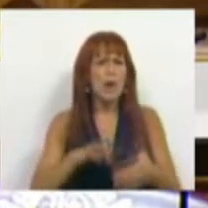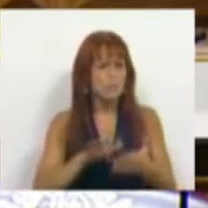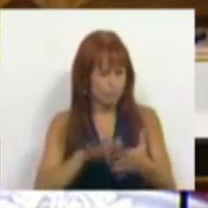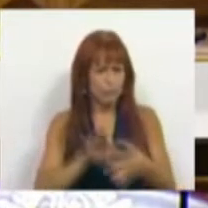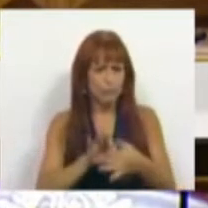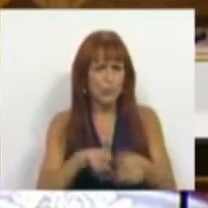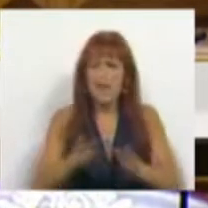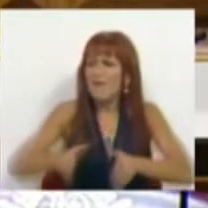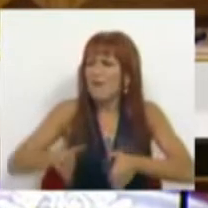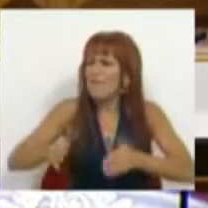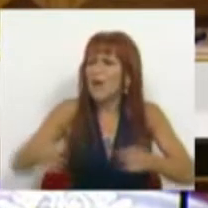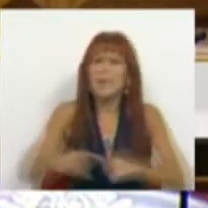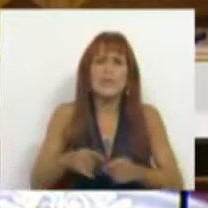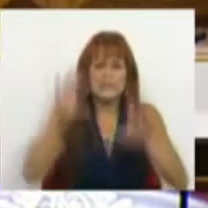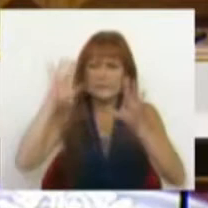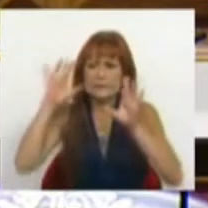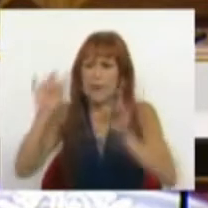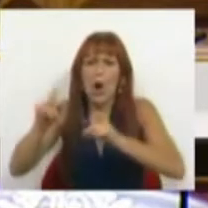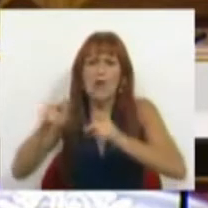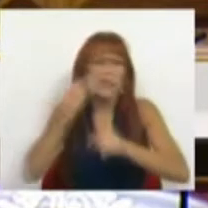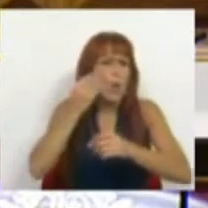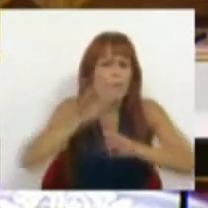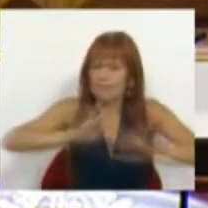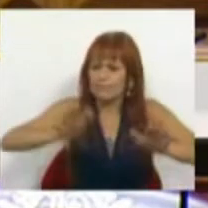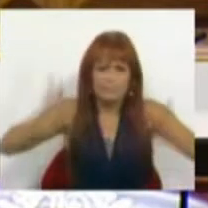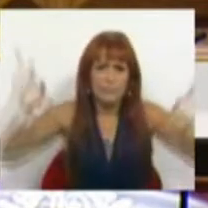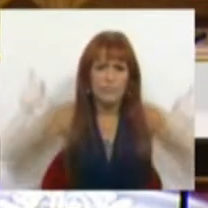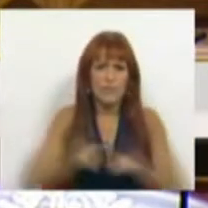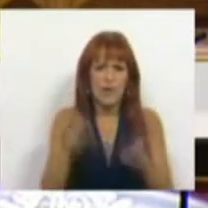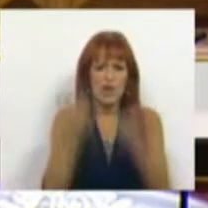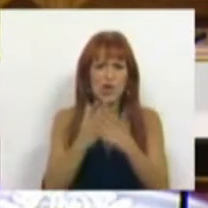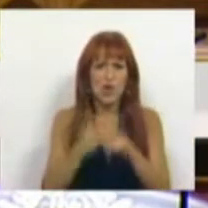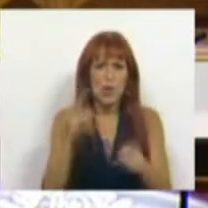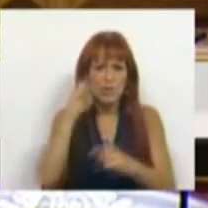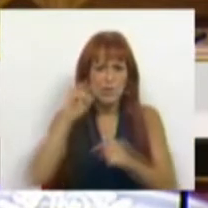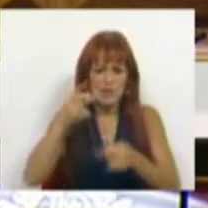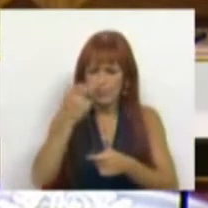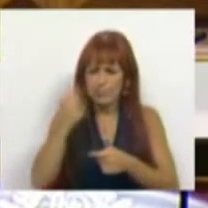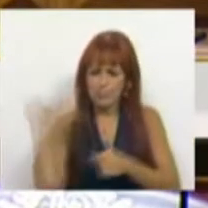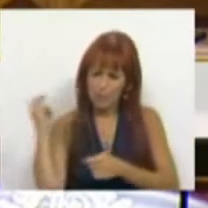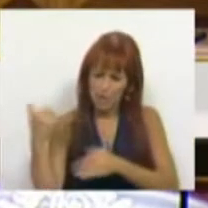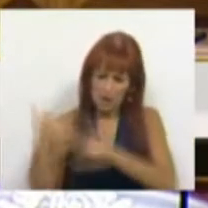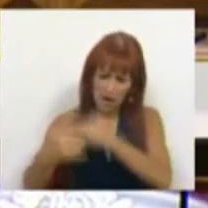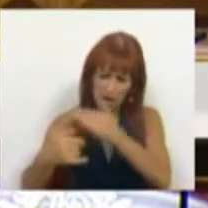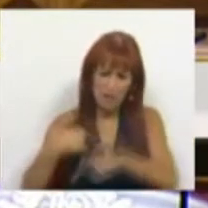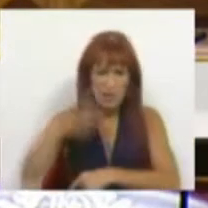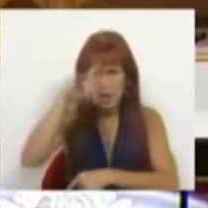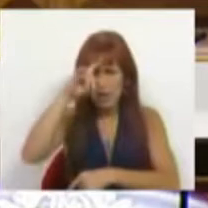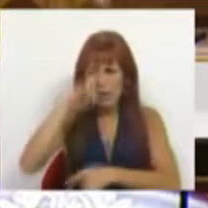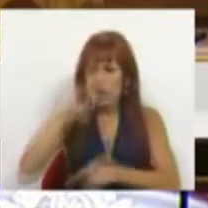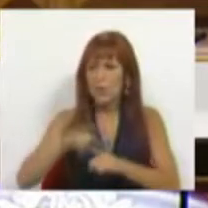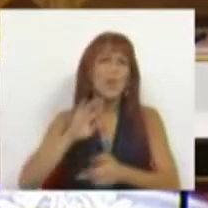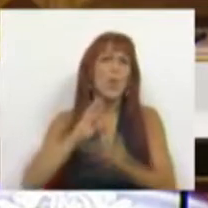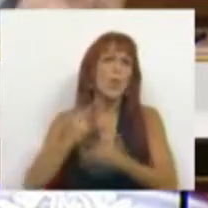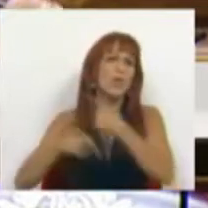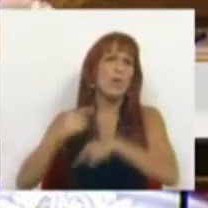e, portanto, não vale a pena radicalizarmos o que é como é. Ou seja, o Liceu Camões foi-se degradando ao longo do tempo. Convém lembrar que não se degradou nem no último